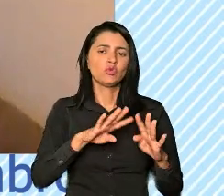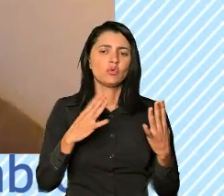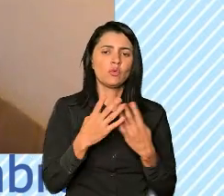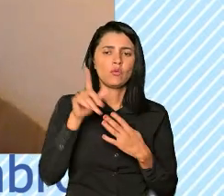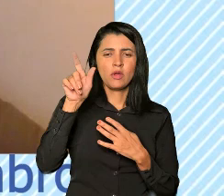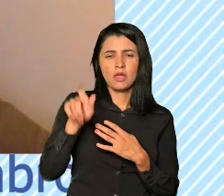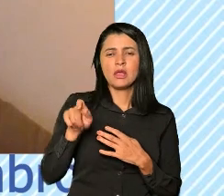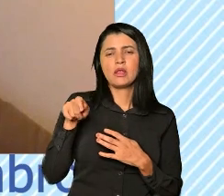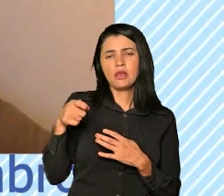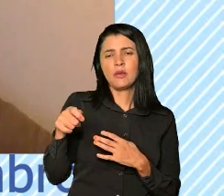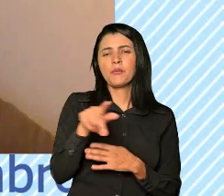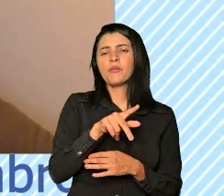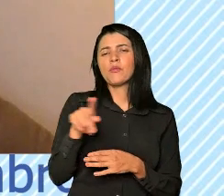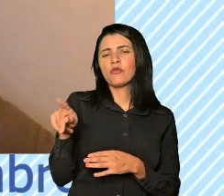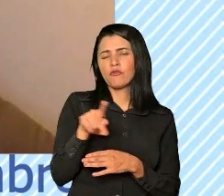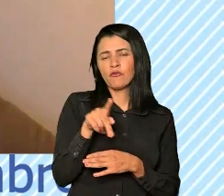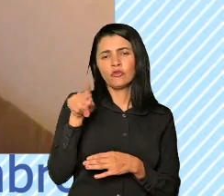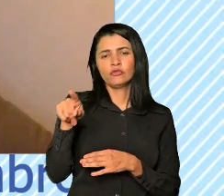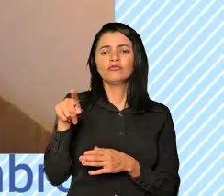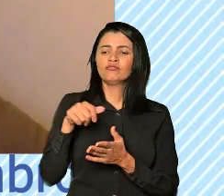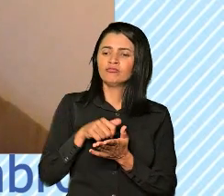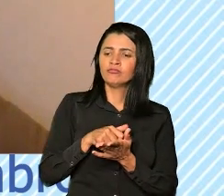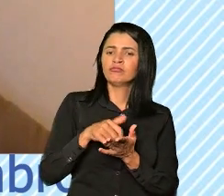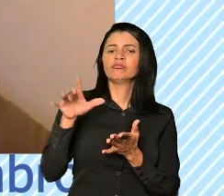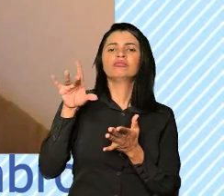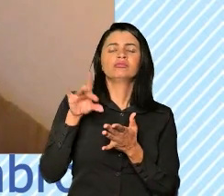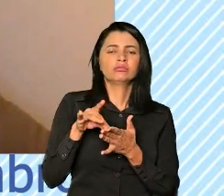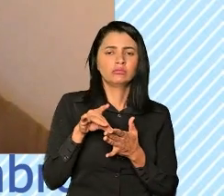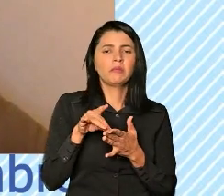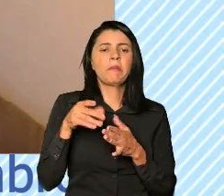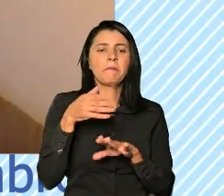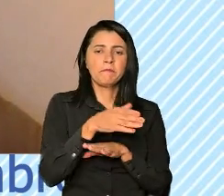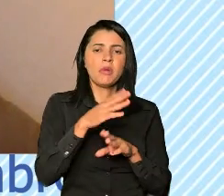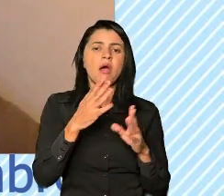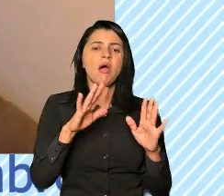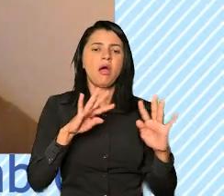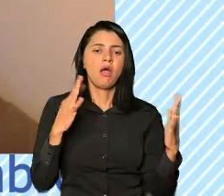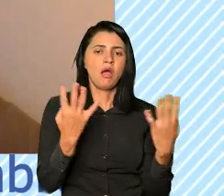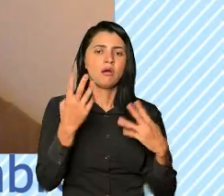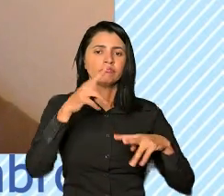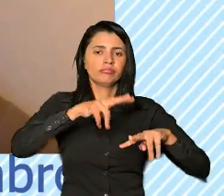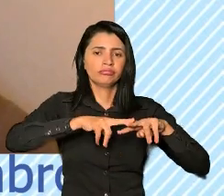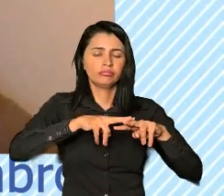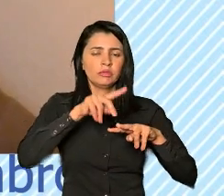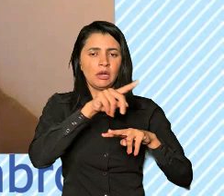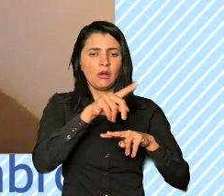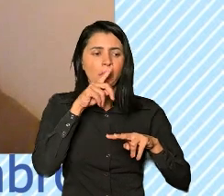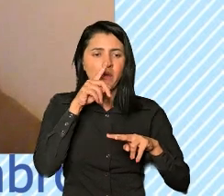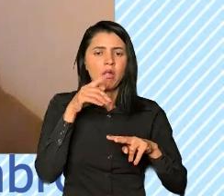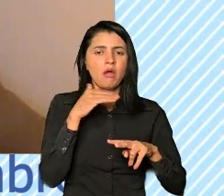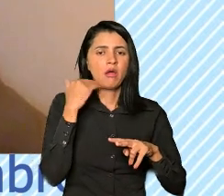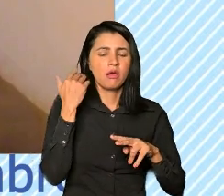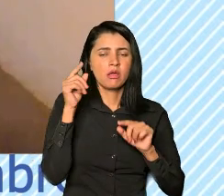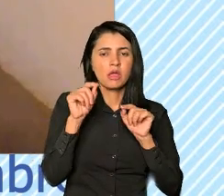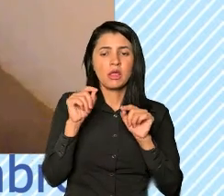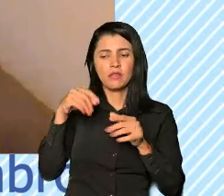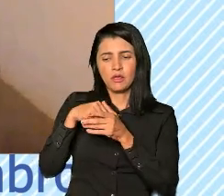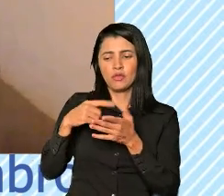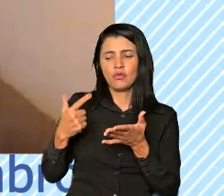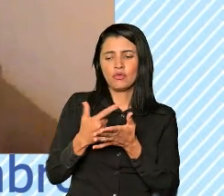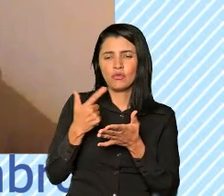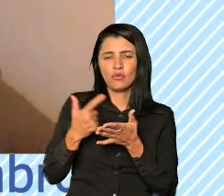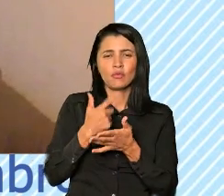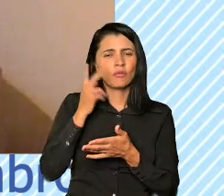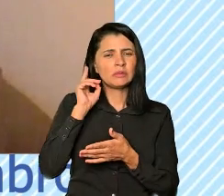professor, se eu não me engano, um professor que ele foi deportado para o campo de concentração, e ele, no livro dele, o tempo todo